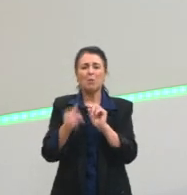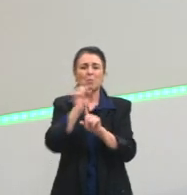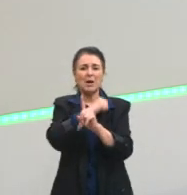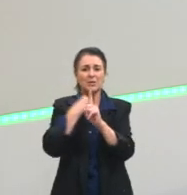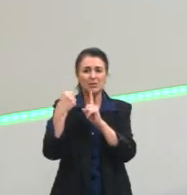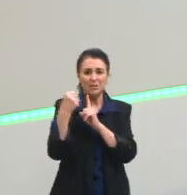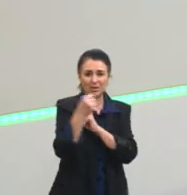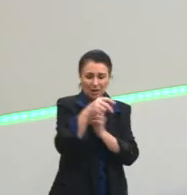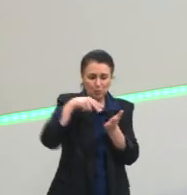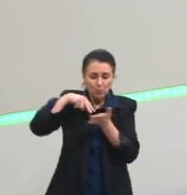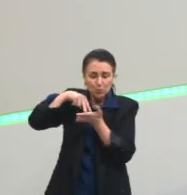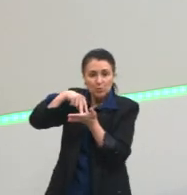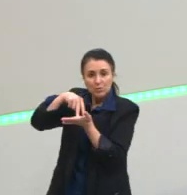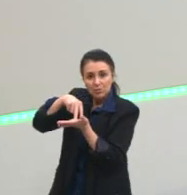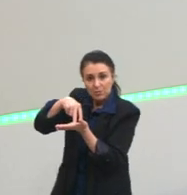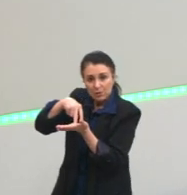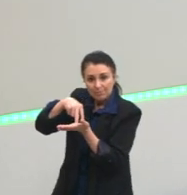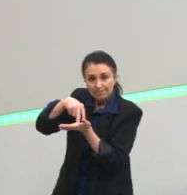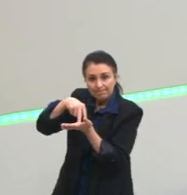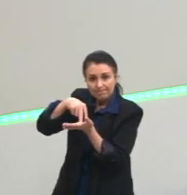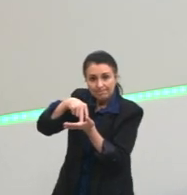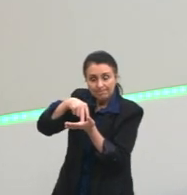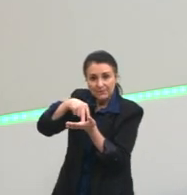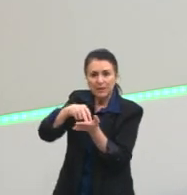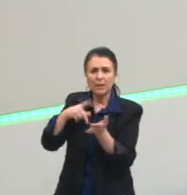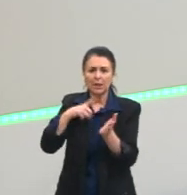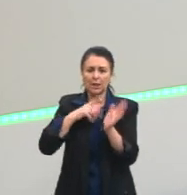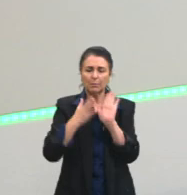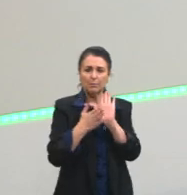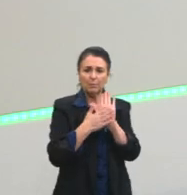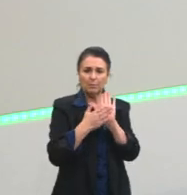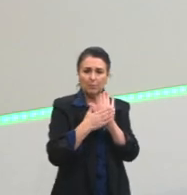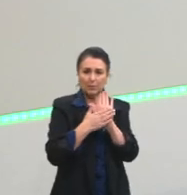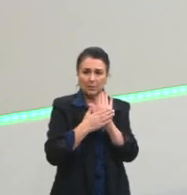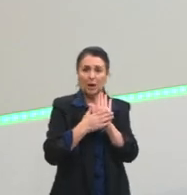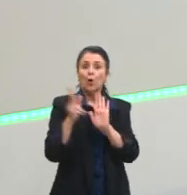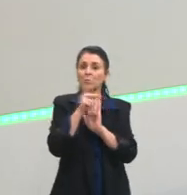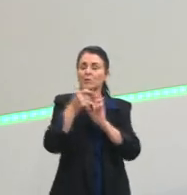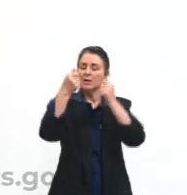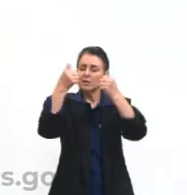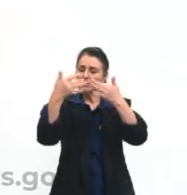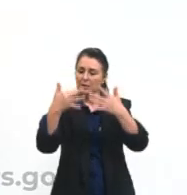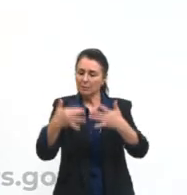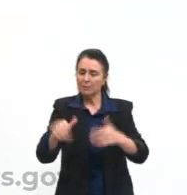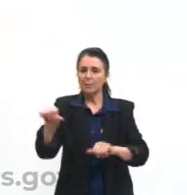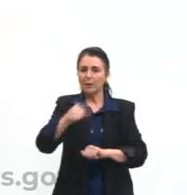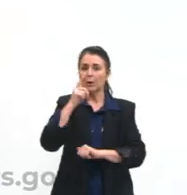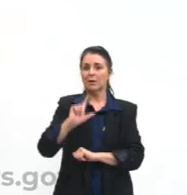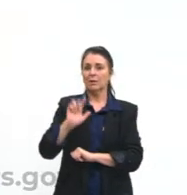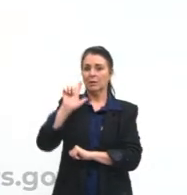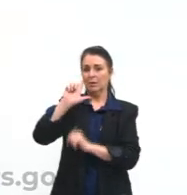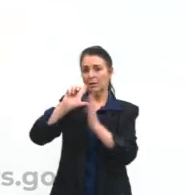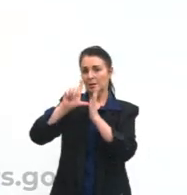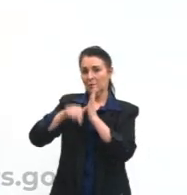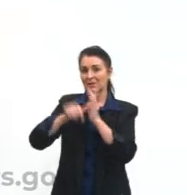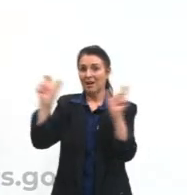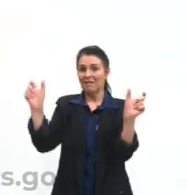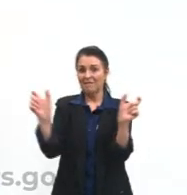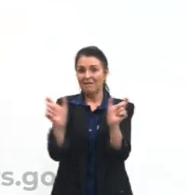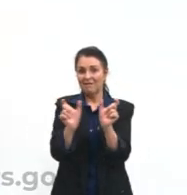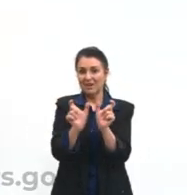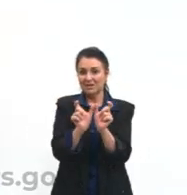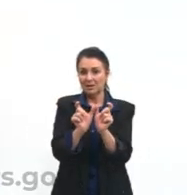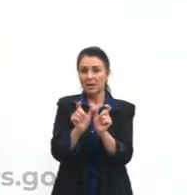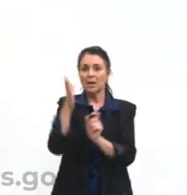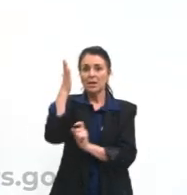positivista ela tem alguns males que vocês vão ver agora decorrer das aulas né olha e a essa frase dele aqui né